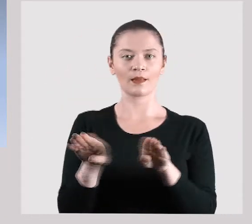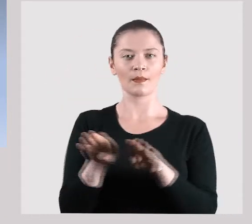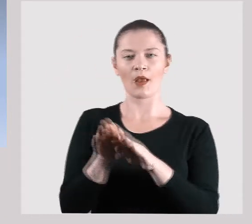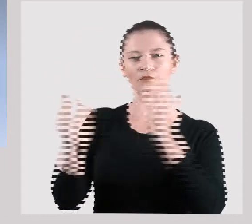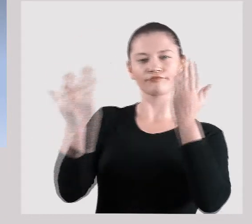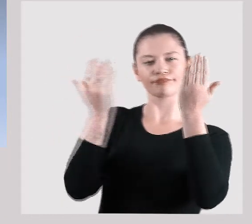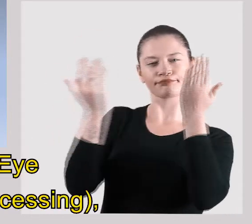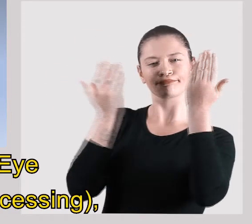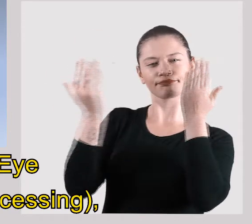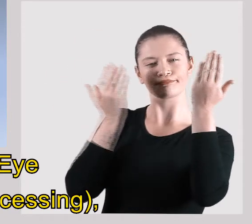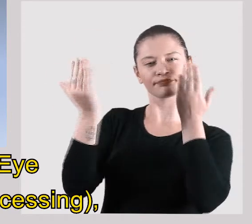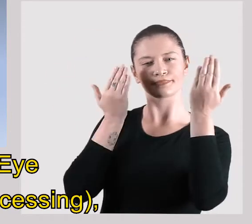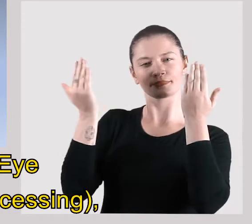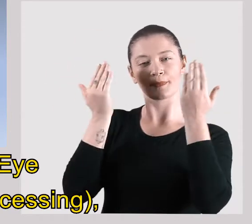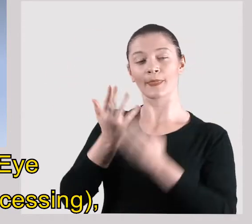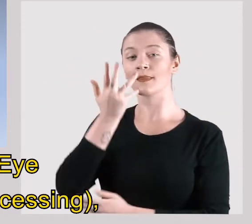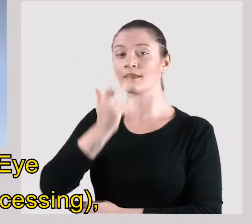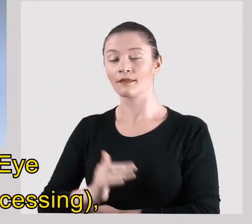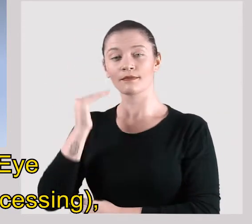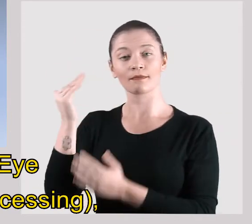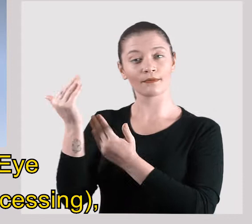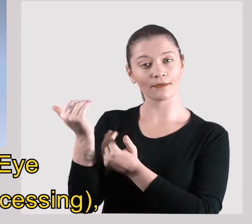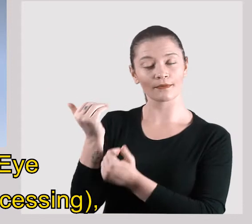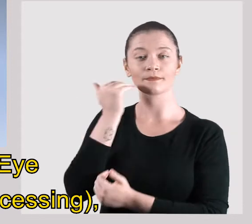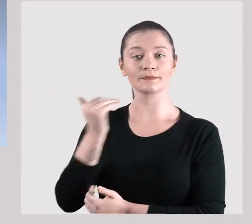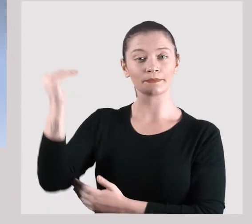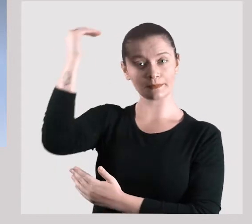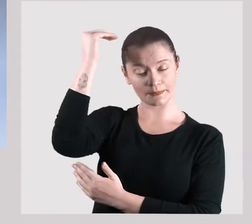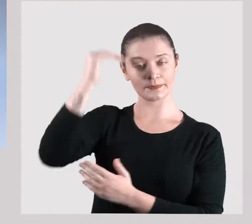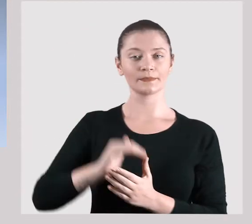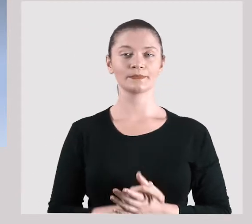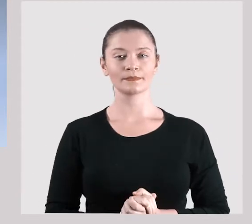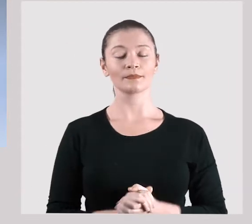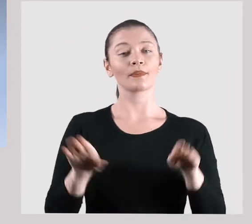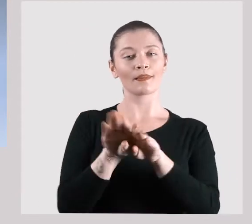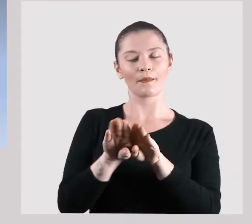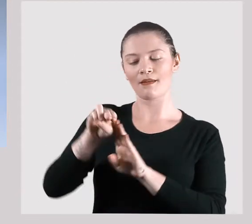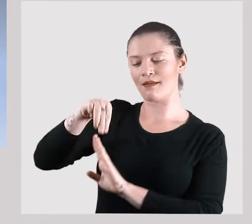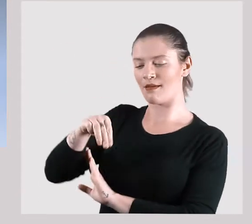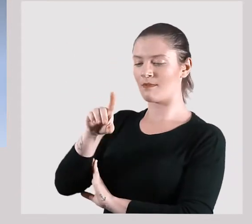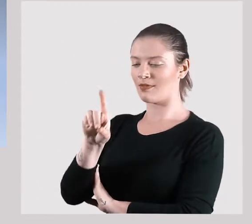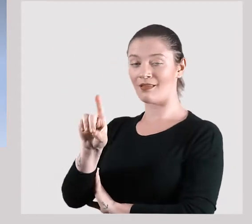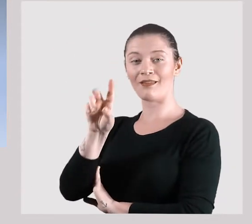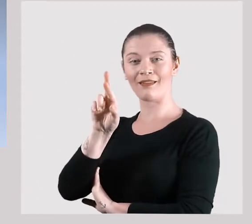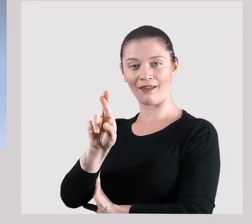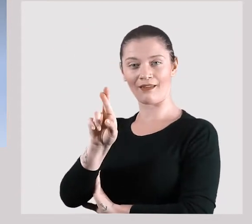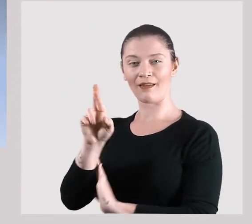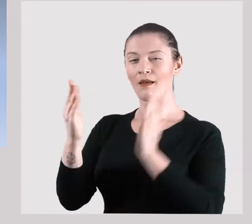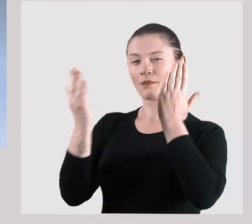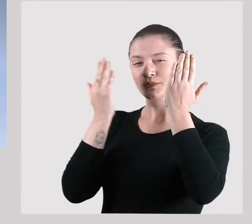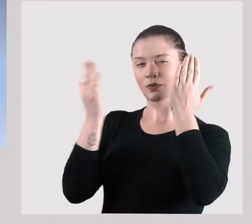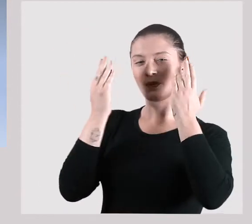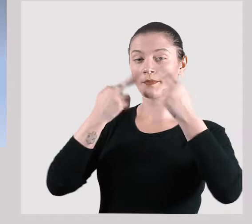e adultos, e sou psicoterapeuta de EMDR, que é uma psicoterapia para trauma, na